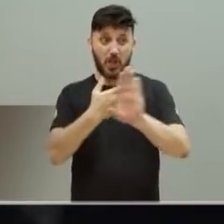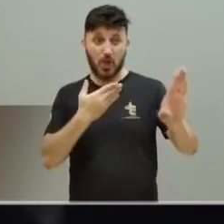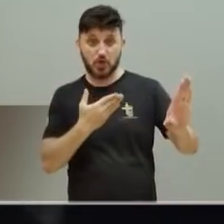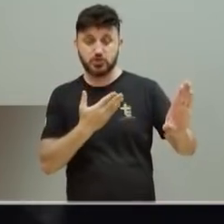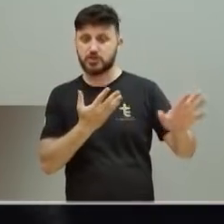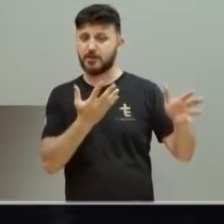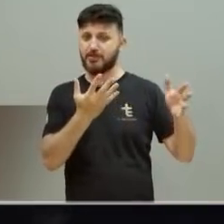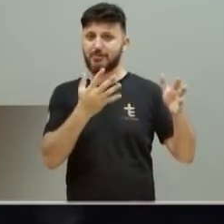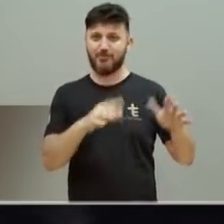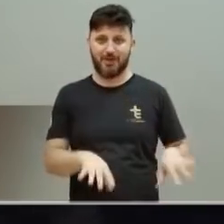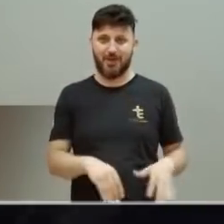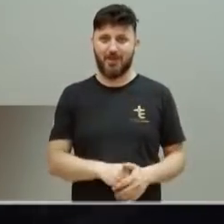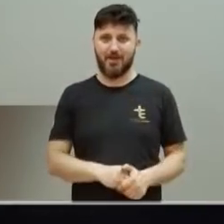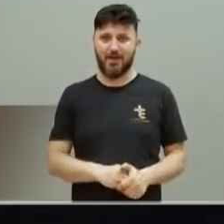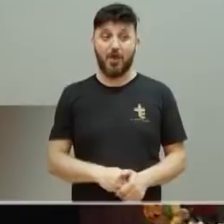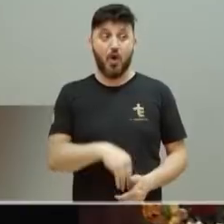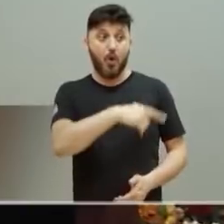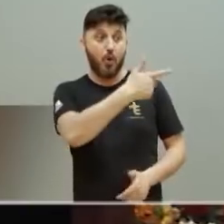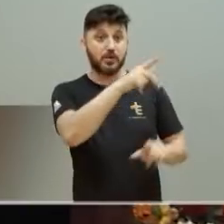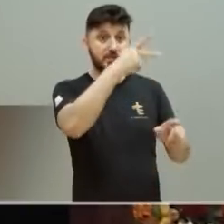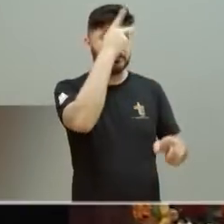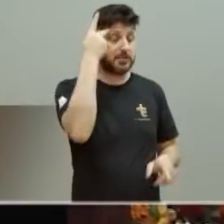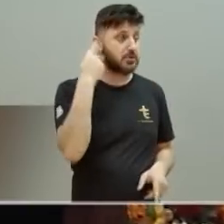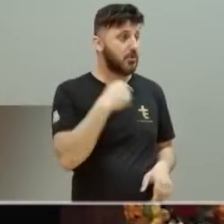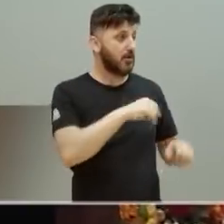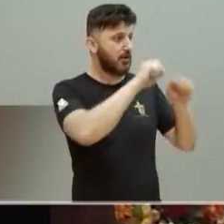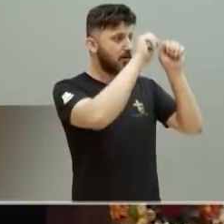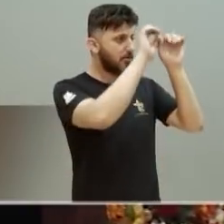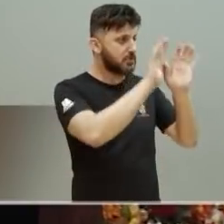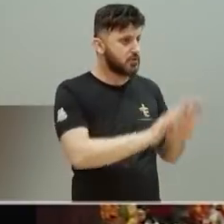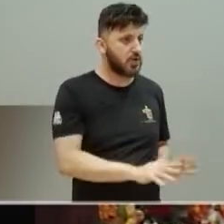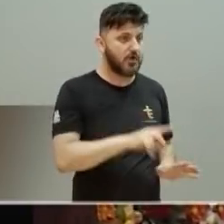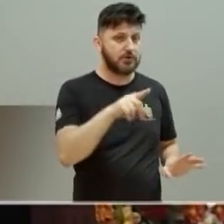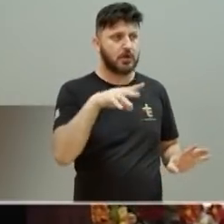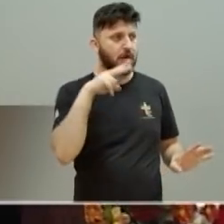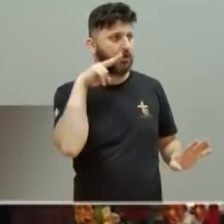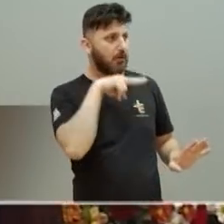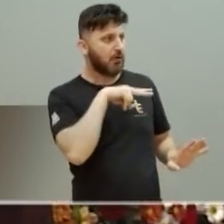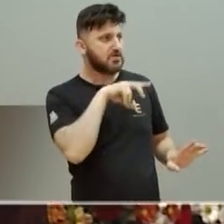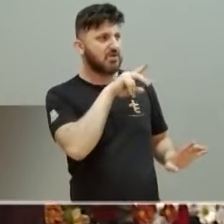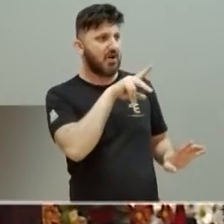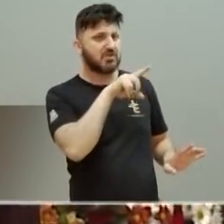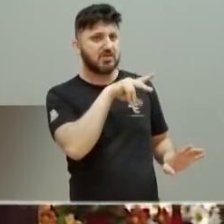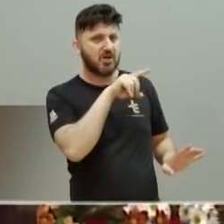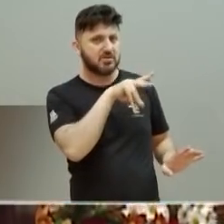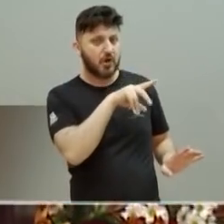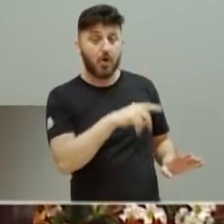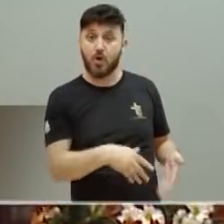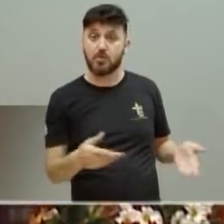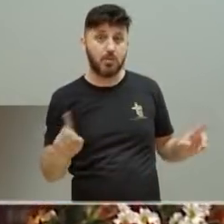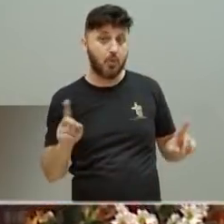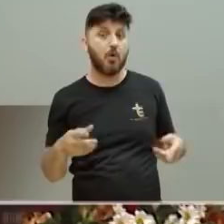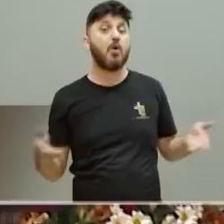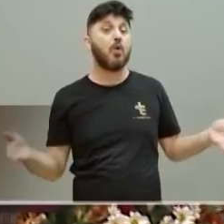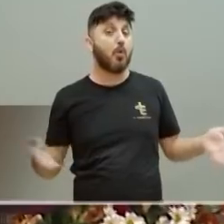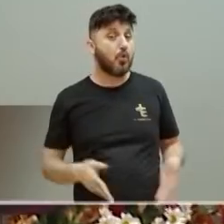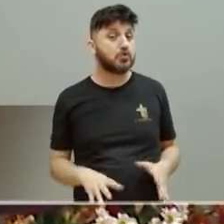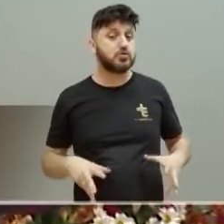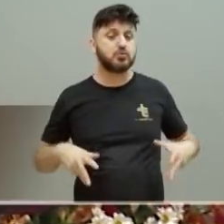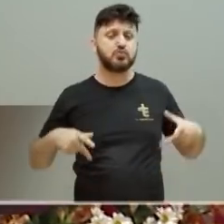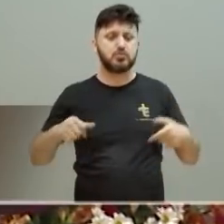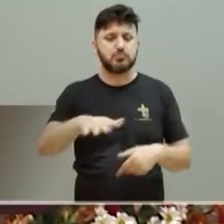espectador da graça dos outros. A partir de hoje, meu irmão, a partir de hoje, minha irmã, você que está